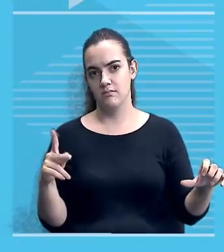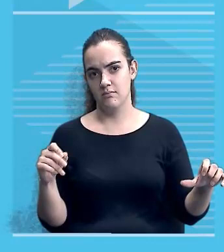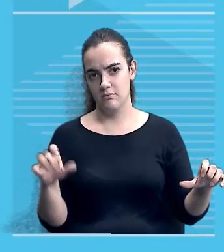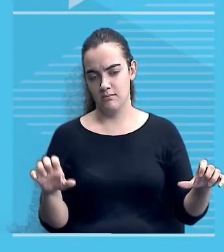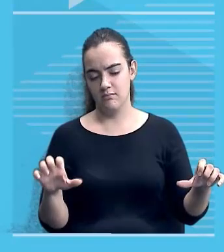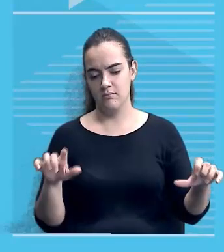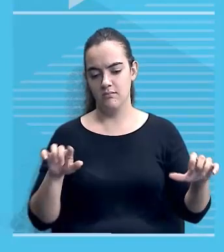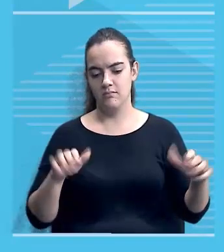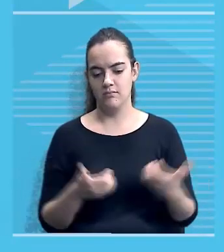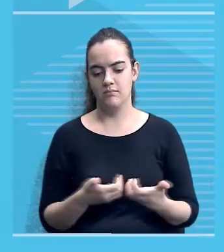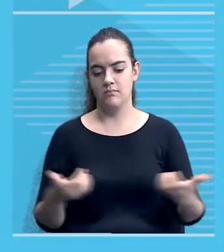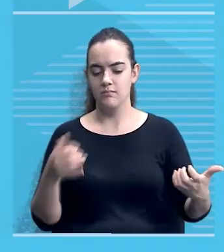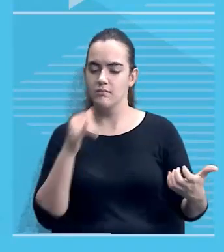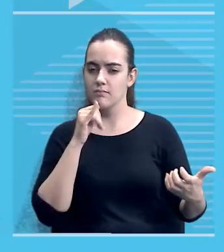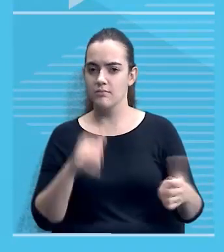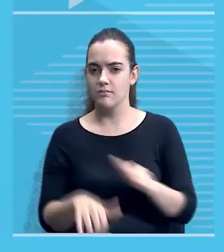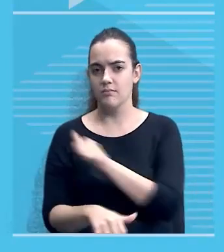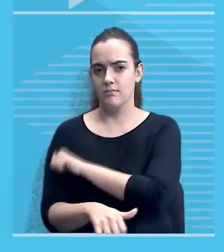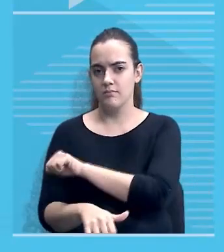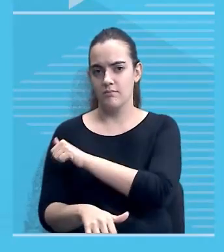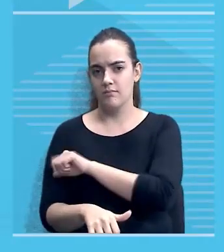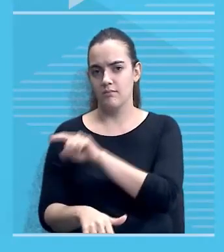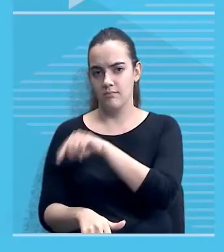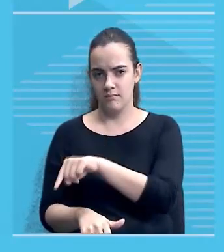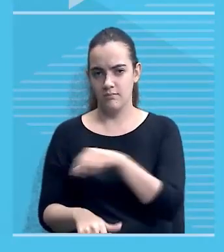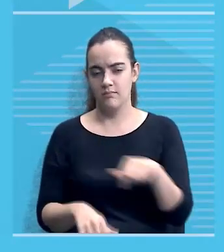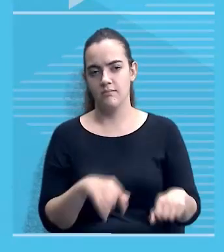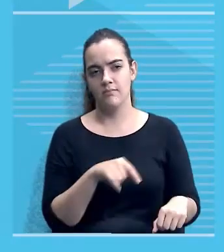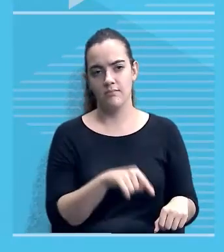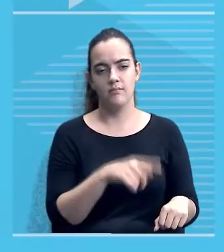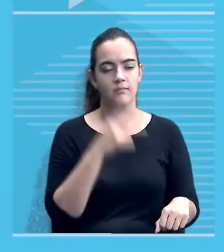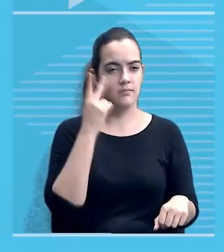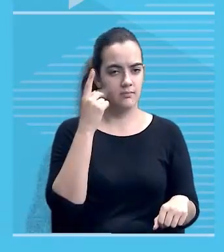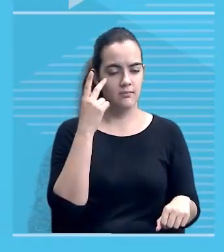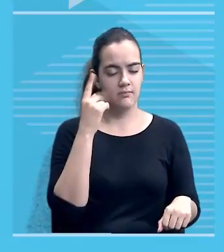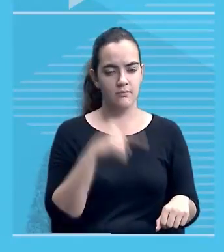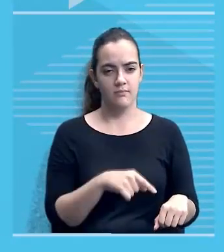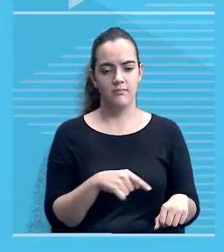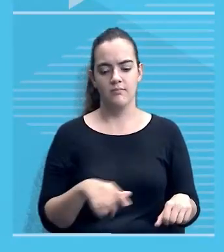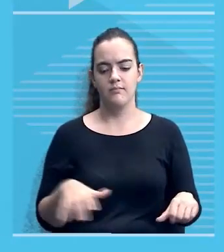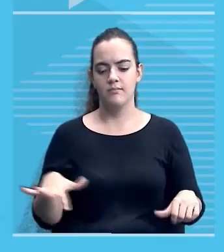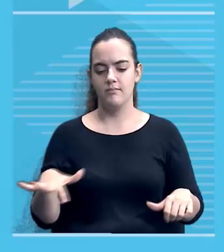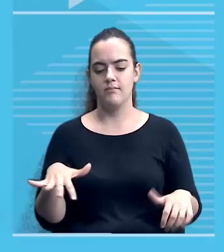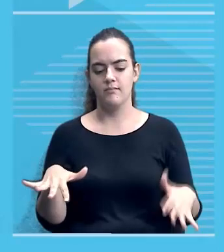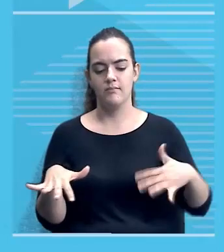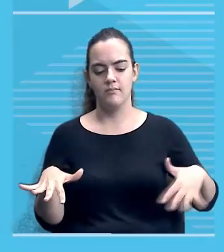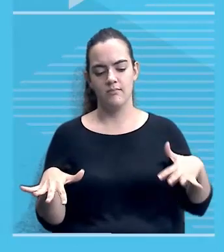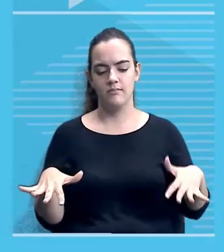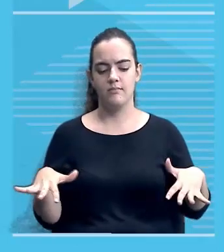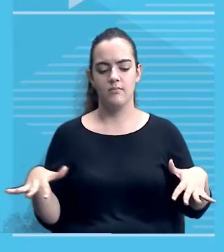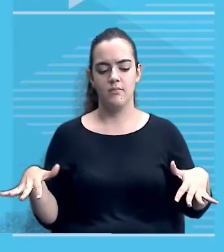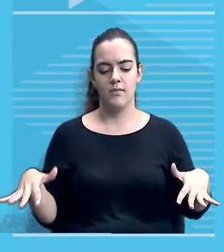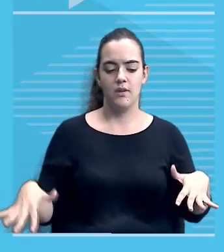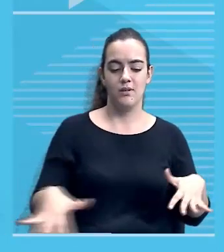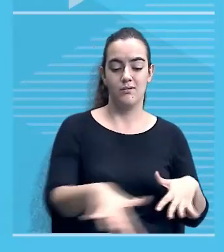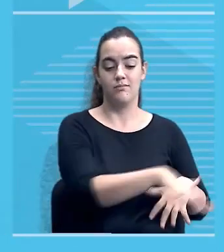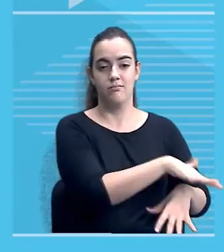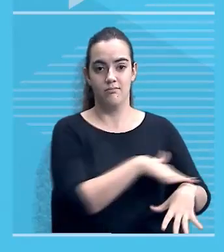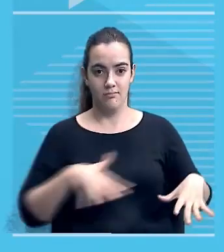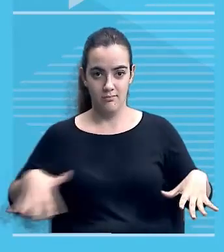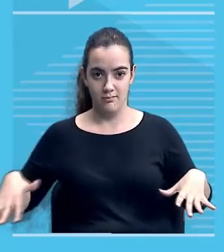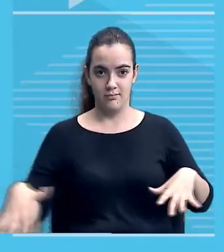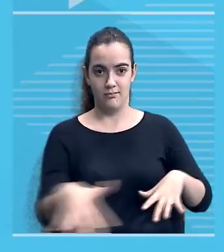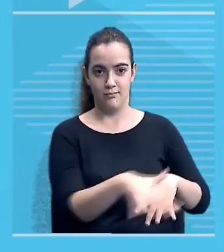metropolitana de São Paulo e do Rio a nível Mundial nós temos galope chamada Boss wash formada